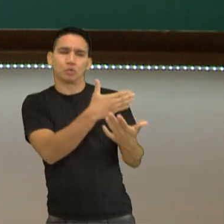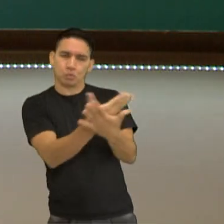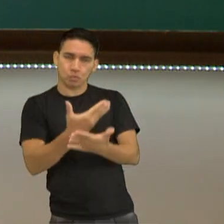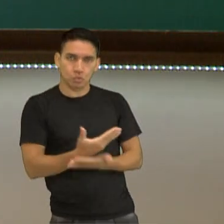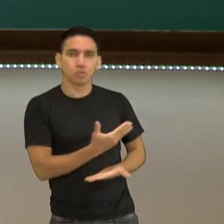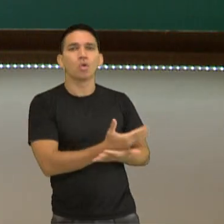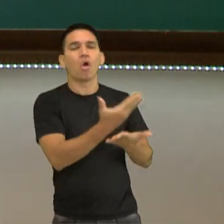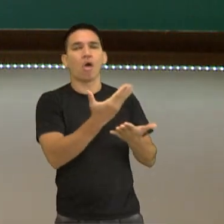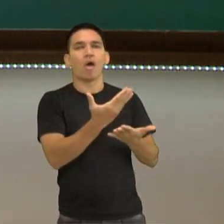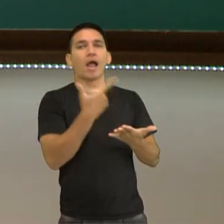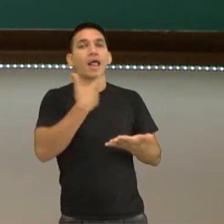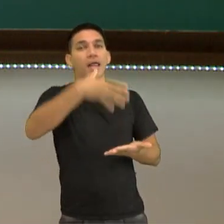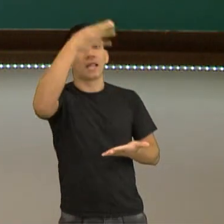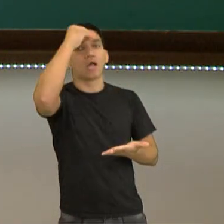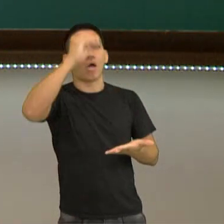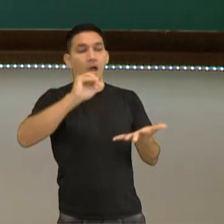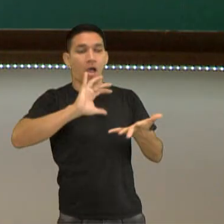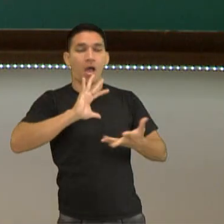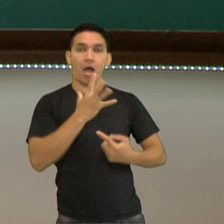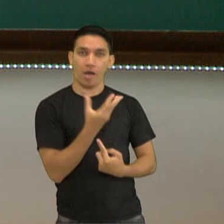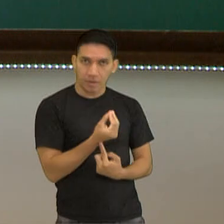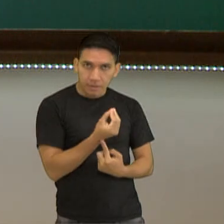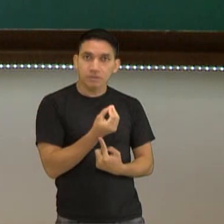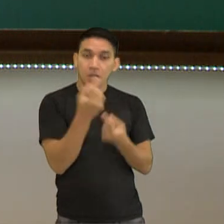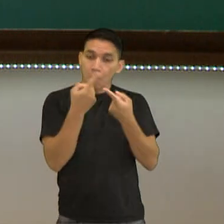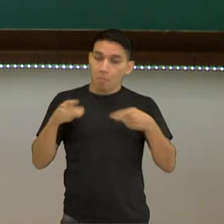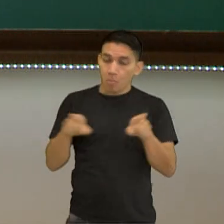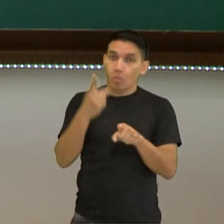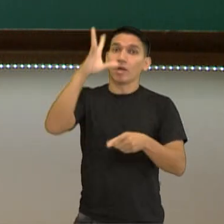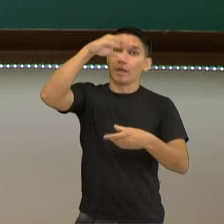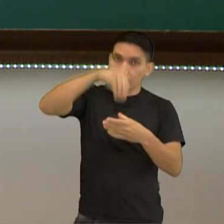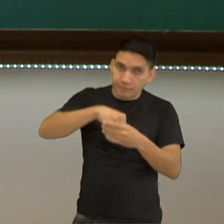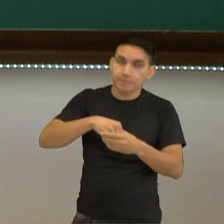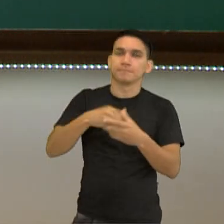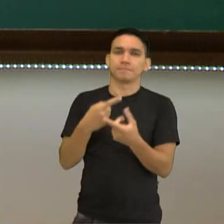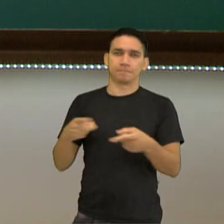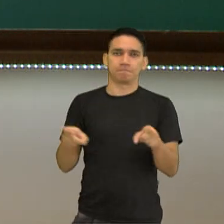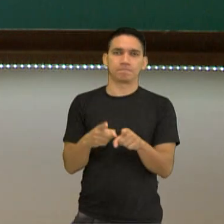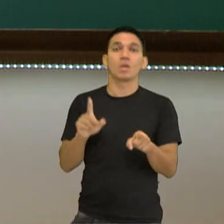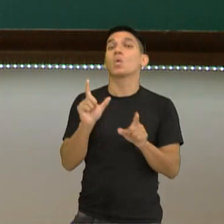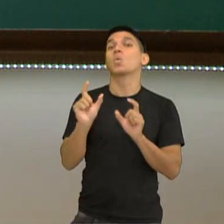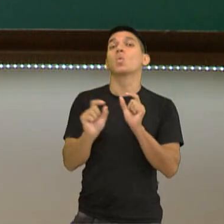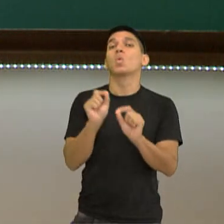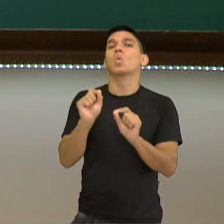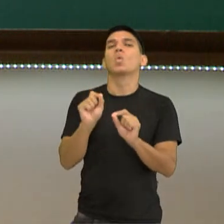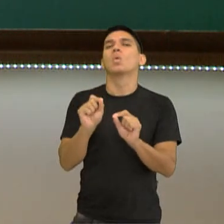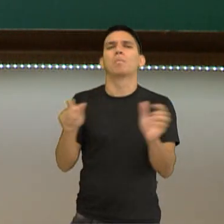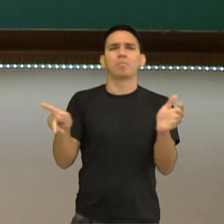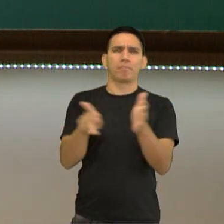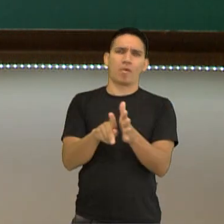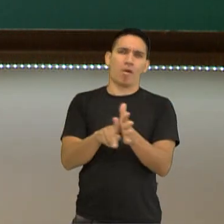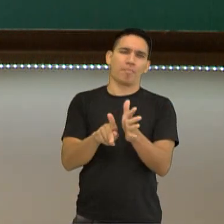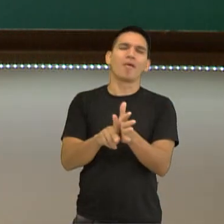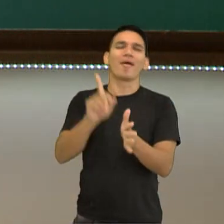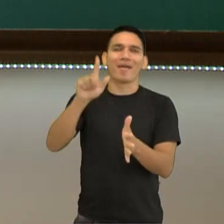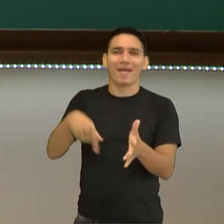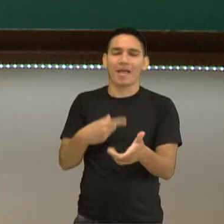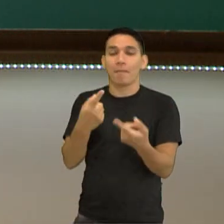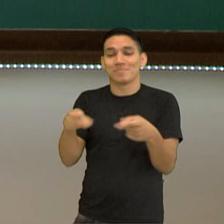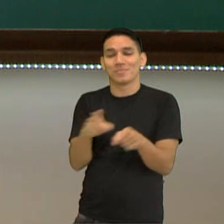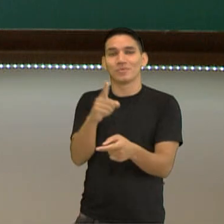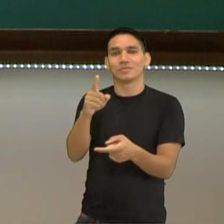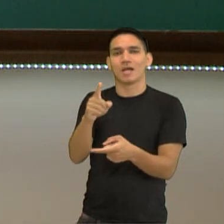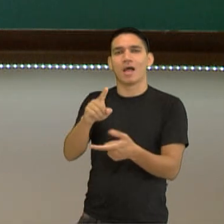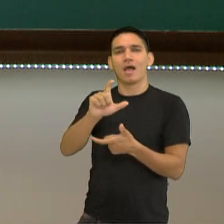da linguagem da arte, da música, eles são elementos formais. Baseado em quê? Lá na tal da música erudita, na